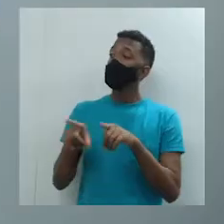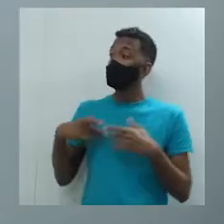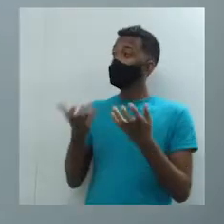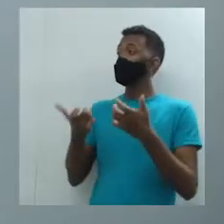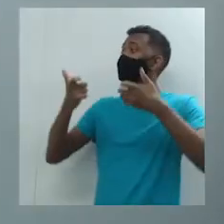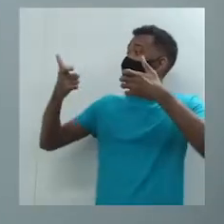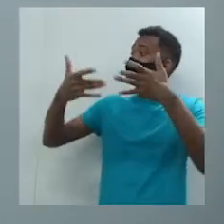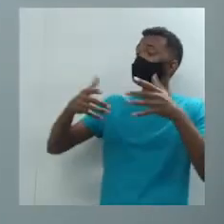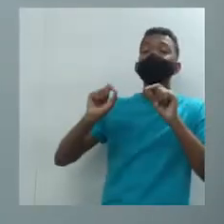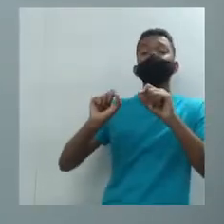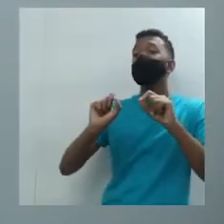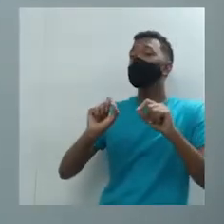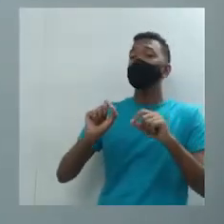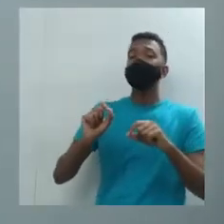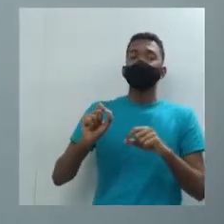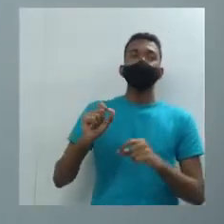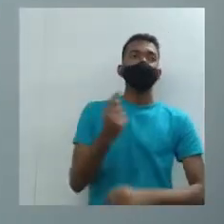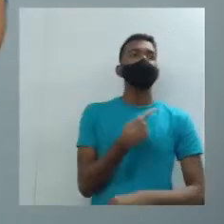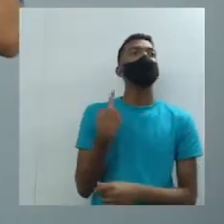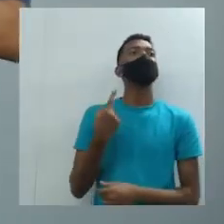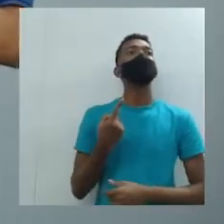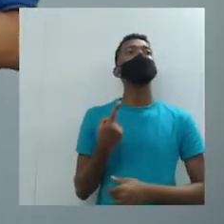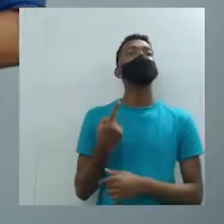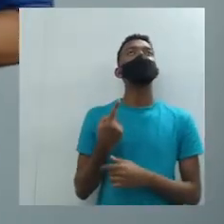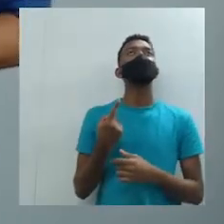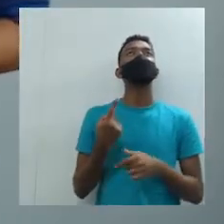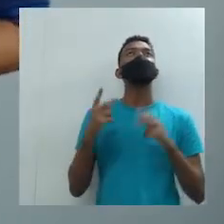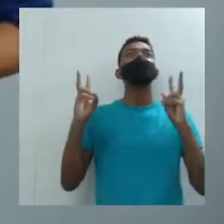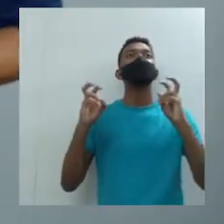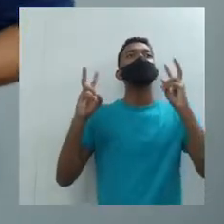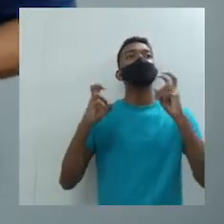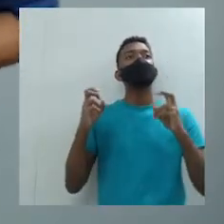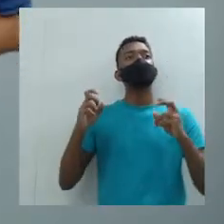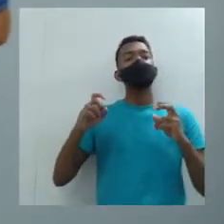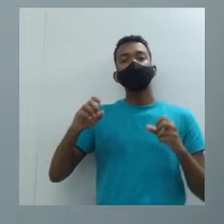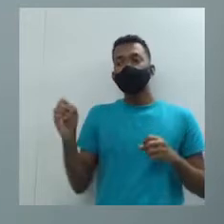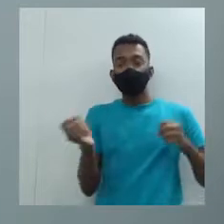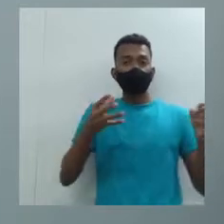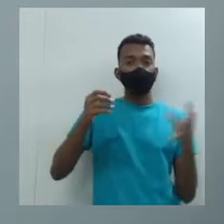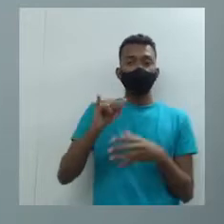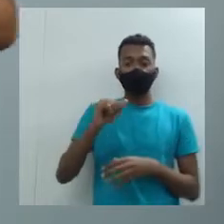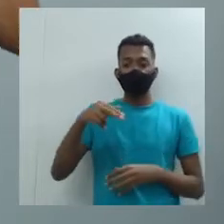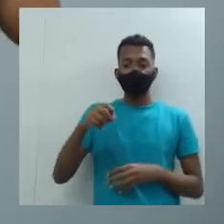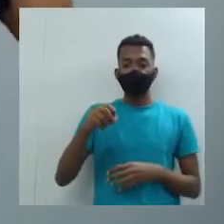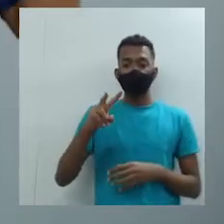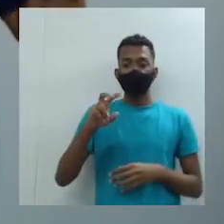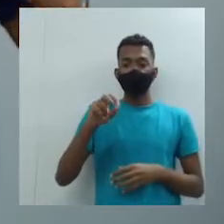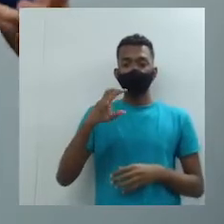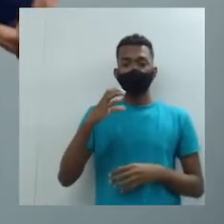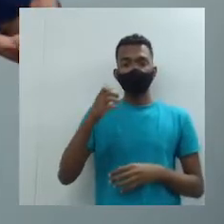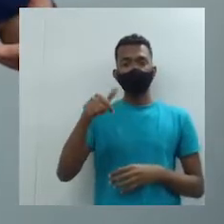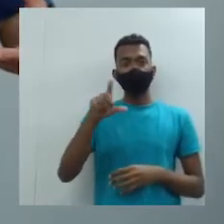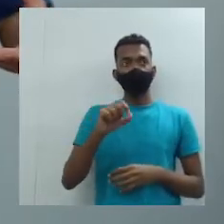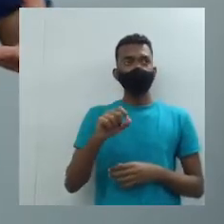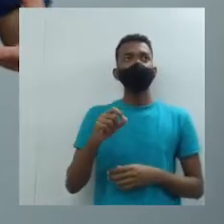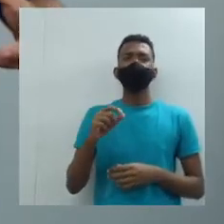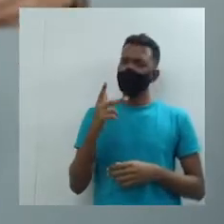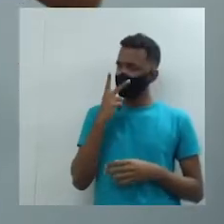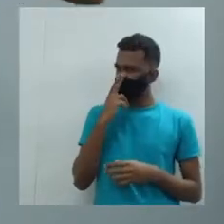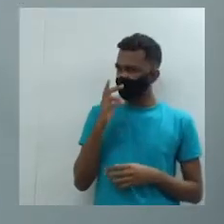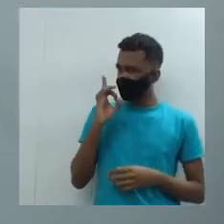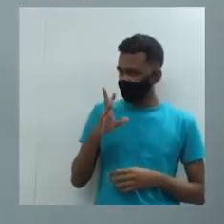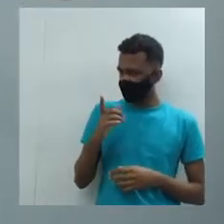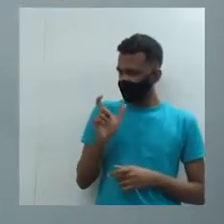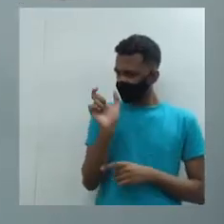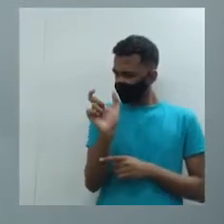questão seguinte, da própria, como é que eu posso dizer, inovação. Muitas vezes a gente pensa, será que só palavras tidas como